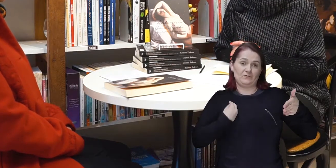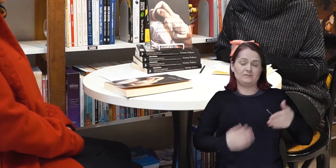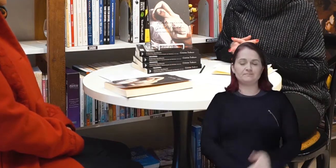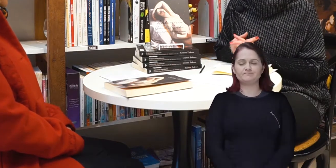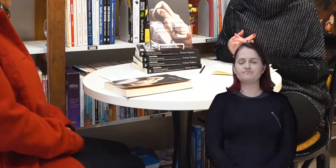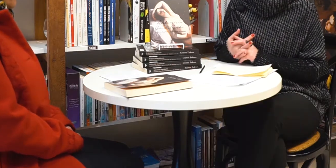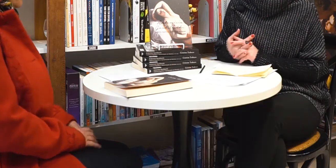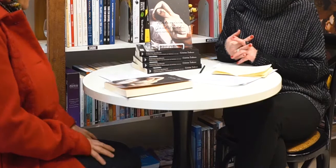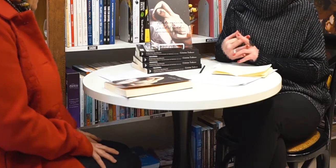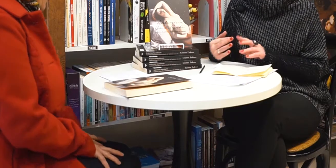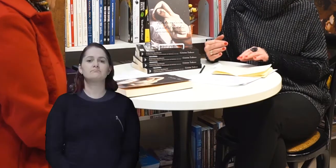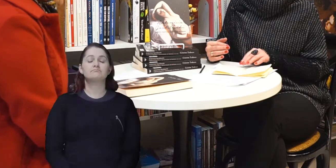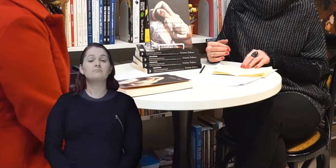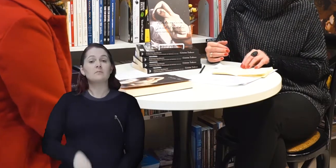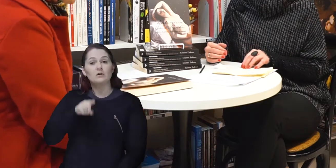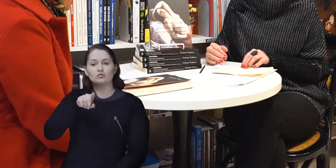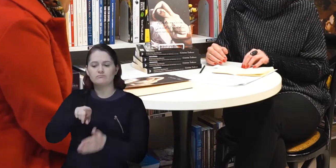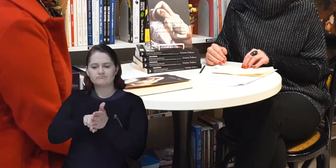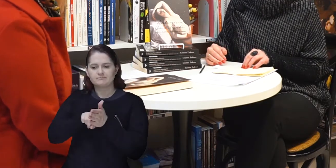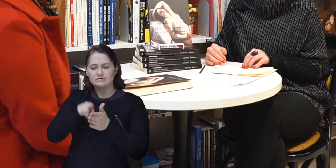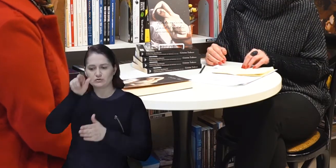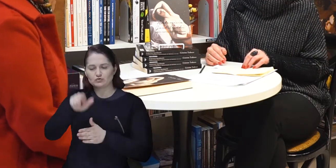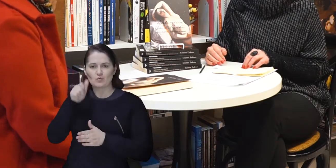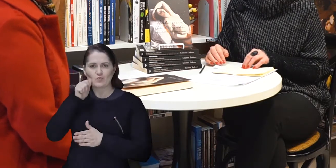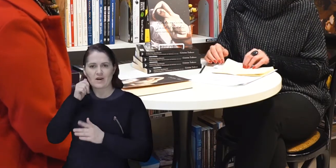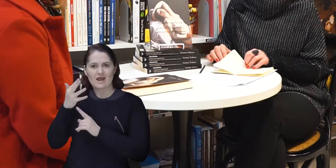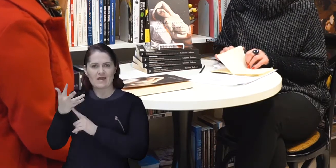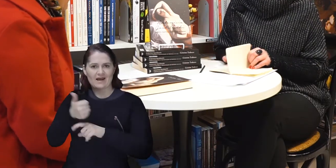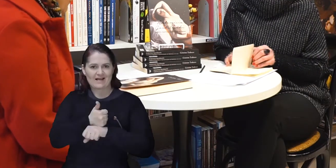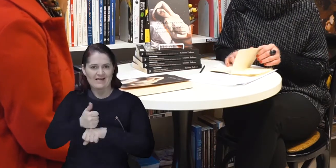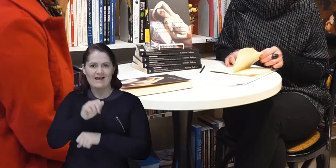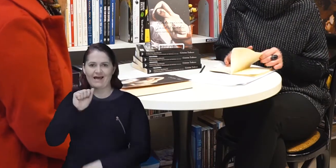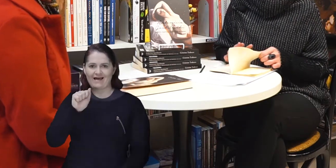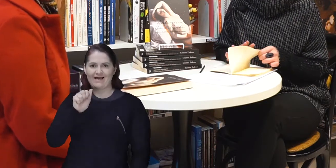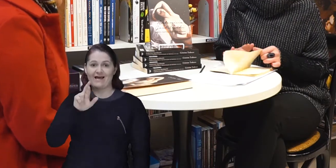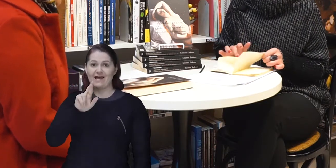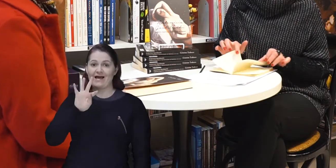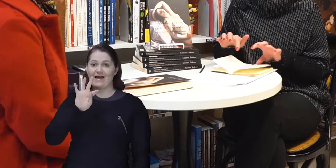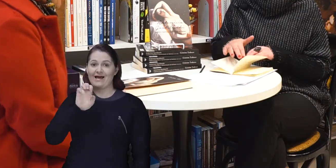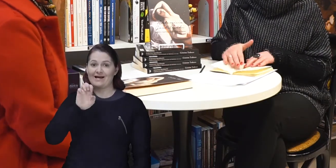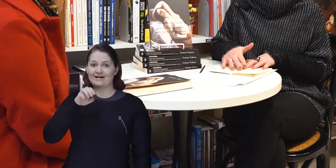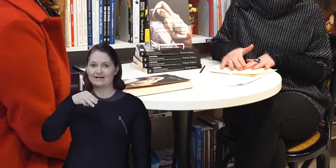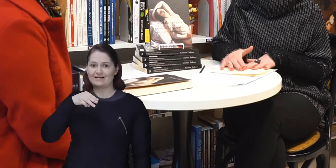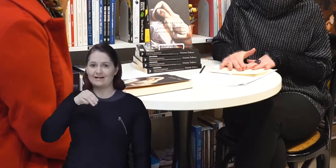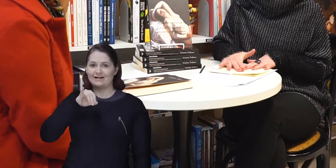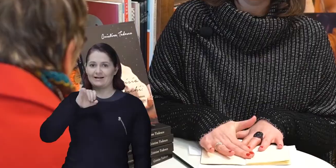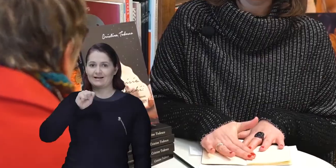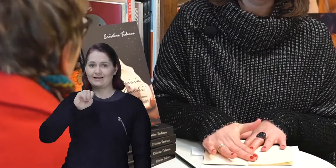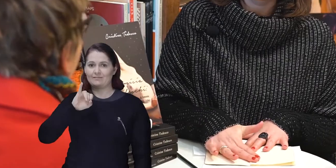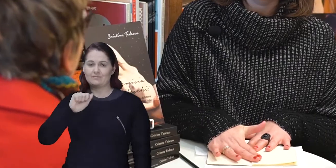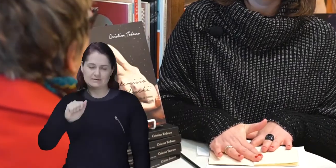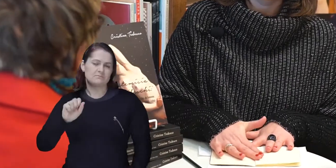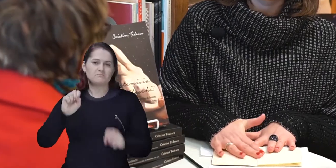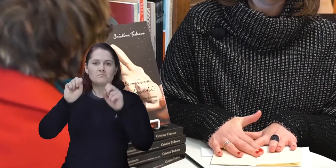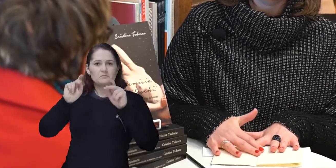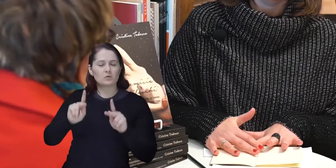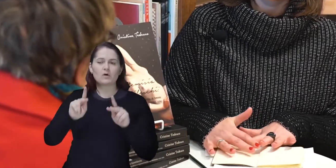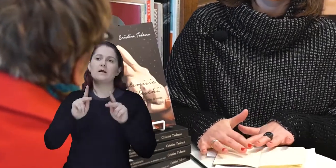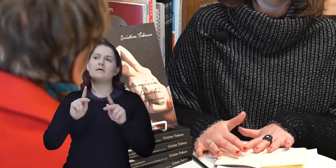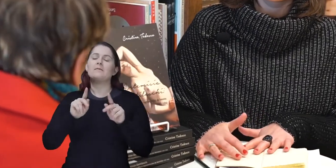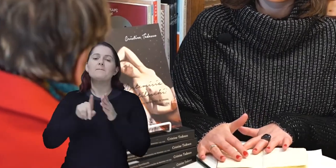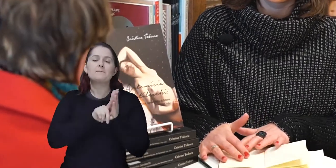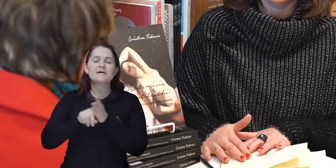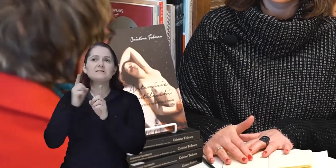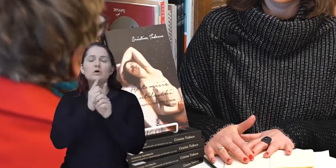viveu. E além da Artemisia, nessa busca pela arte da Artemisia, quais foram as outras autoras